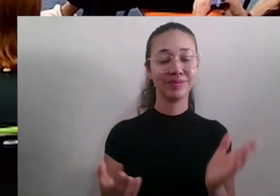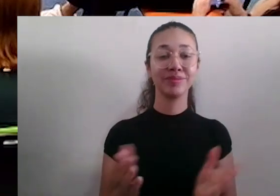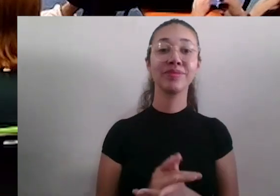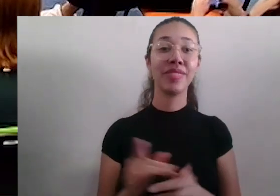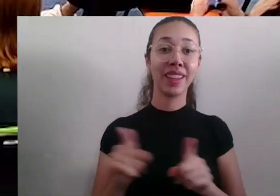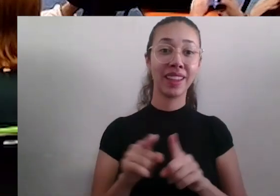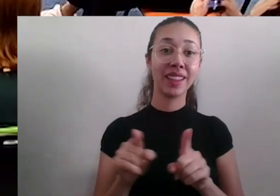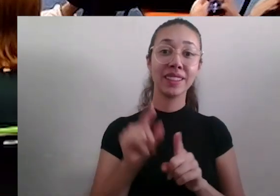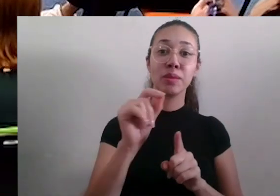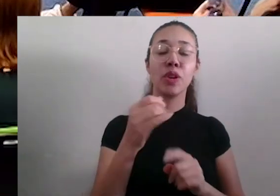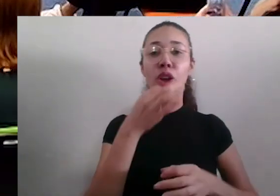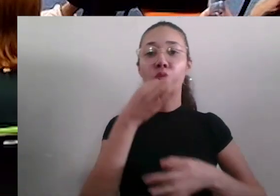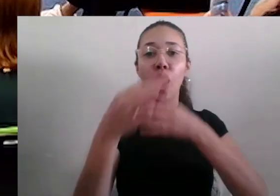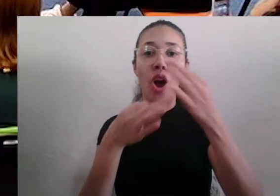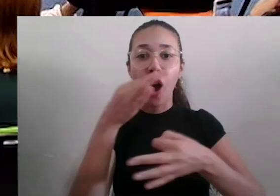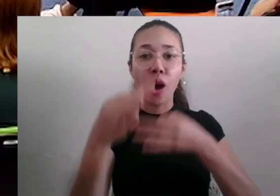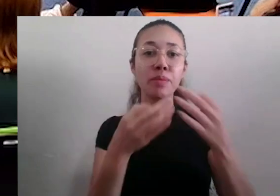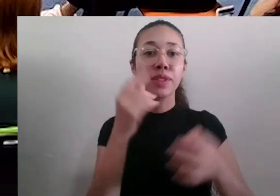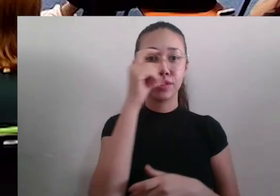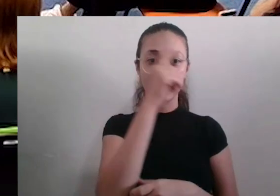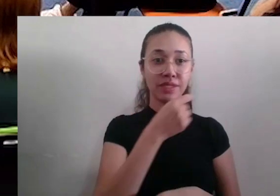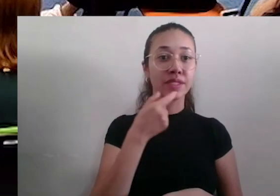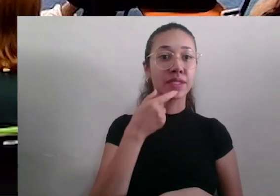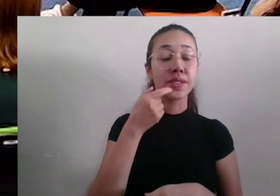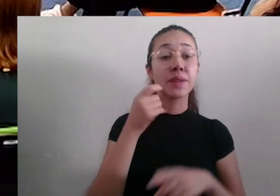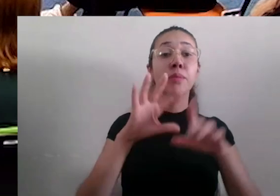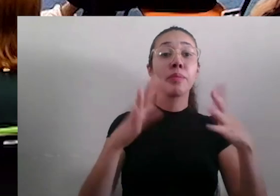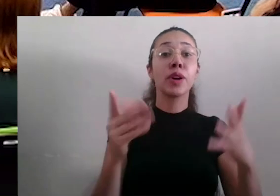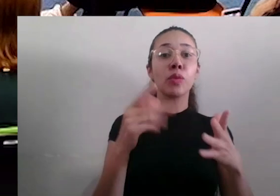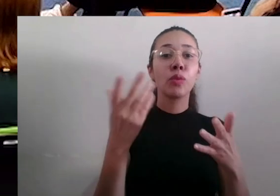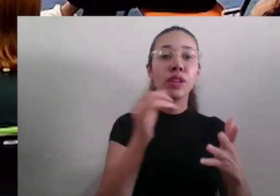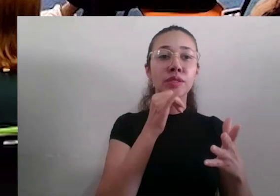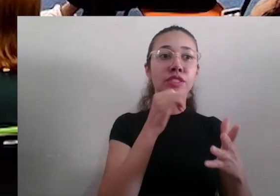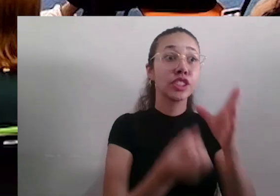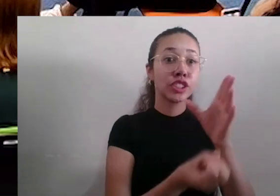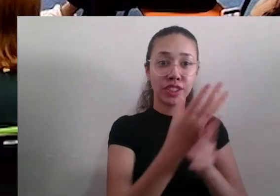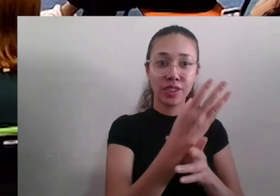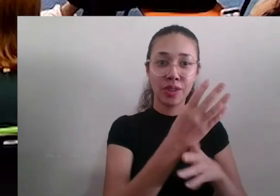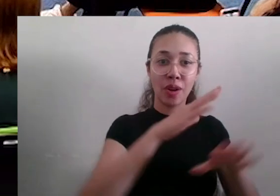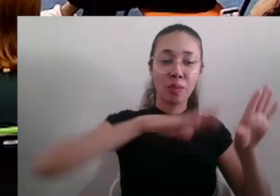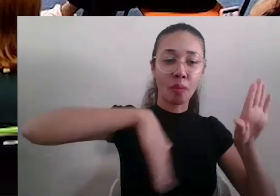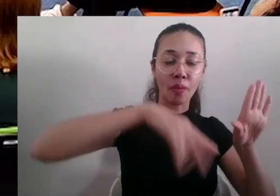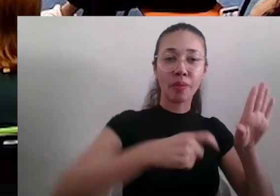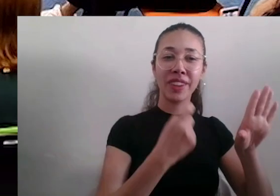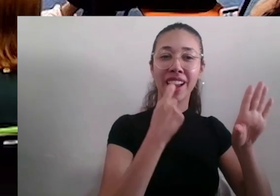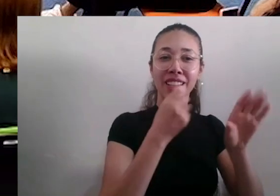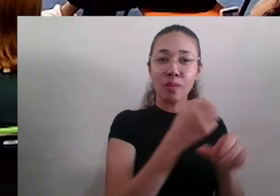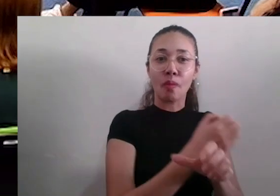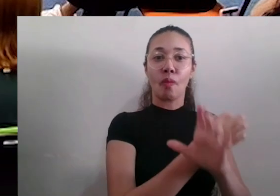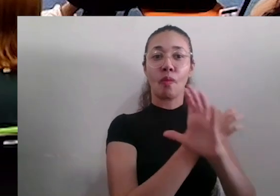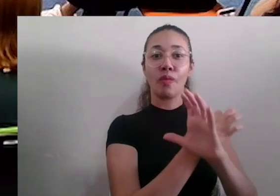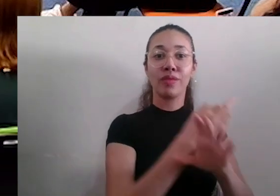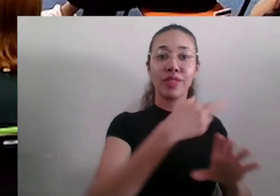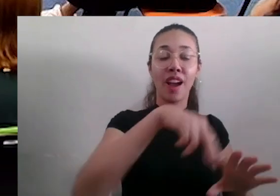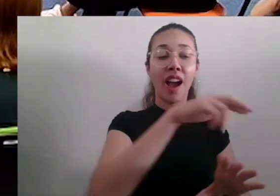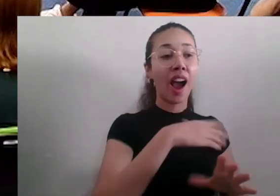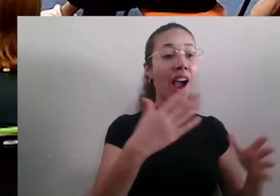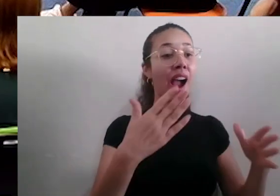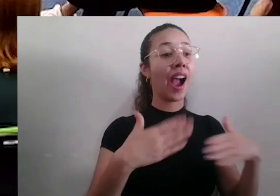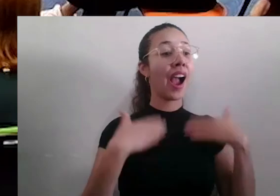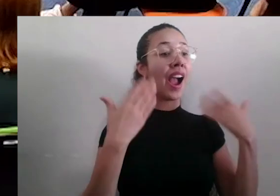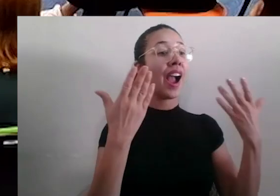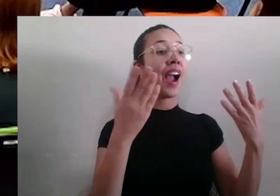da gente dar opinião mas quando saiu Praia dos Ossos a gente teve a grata surpresa que aí nesse caso realmente foi uma